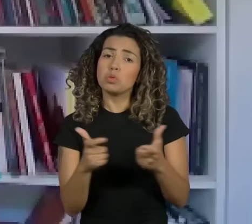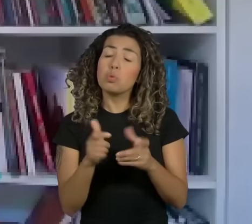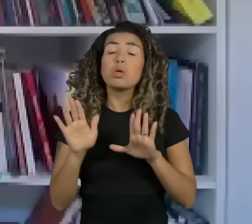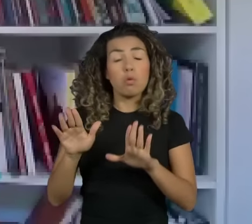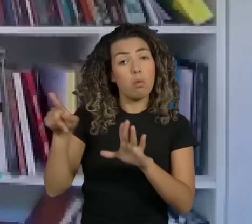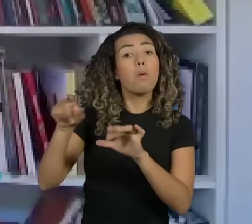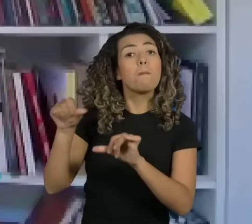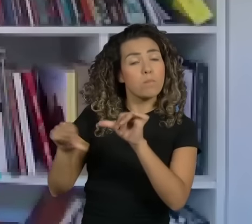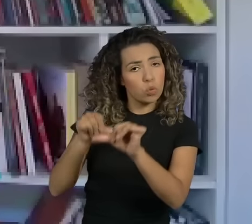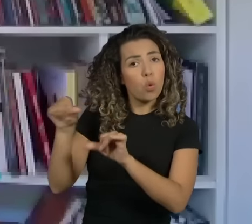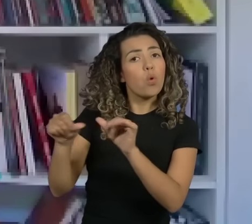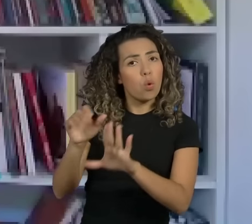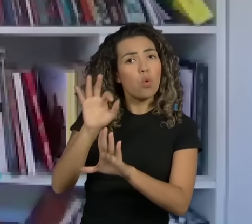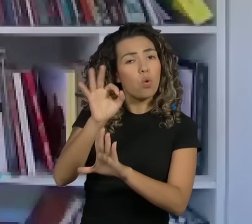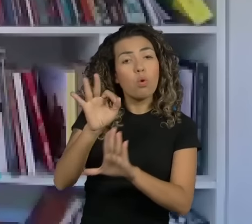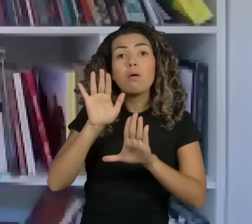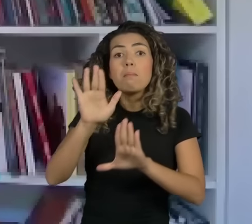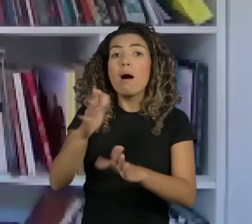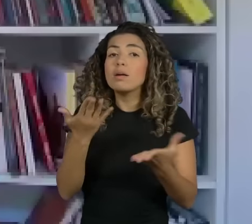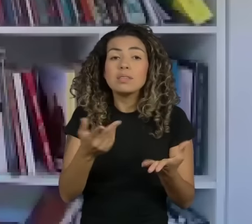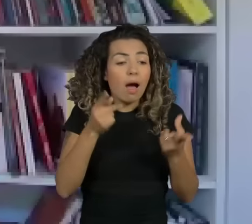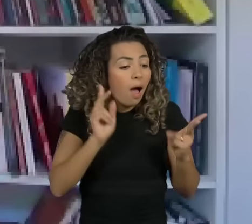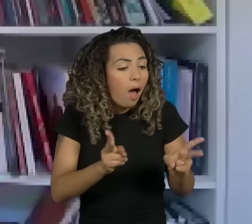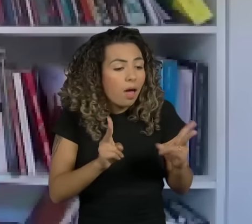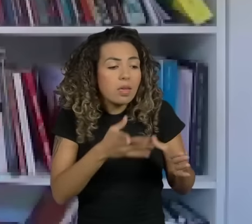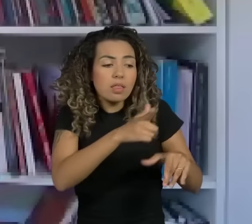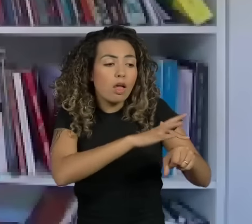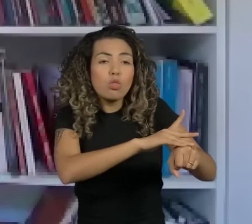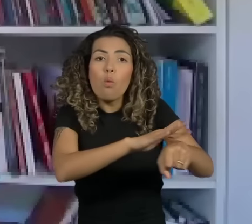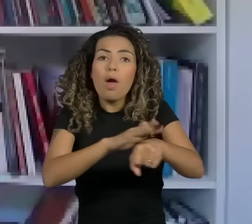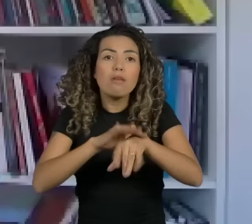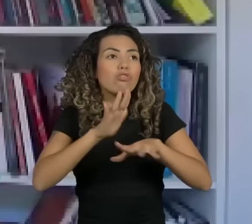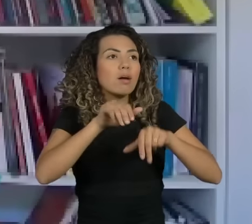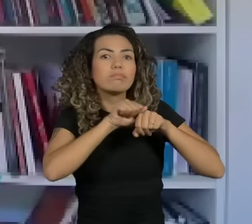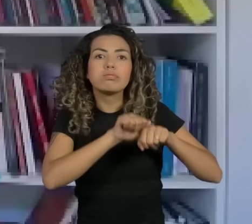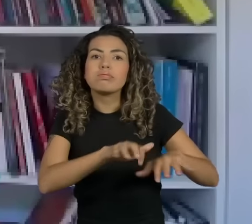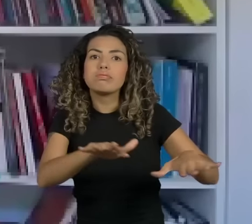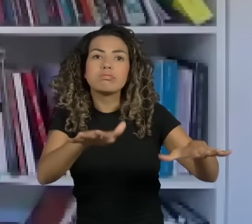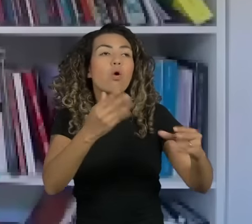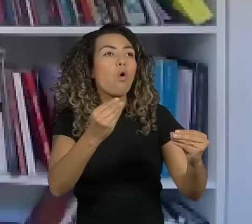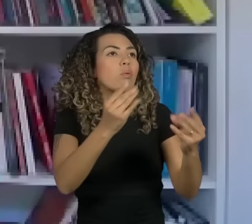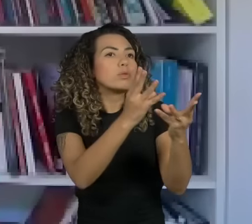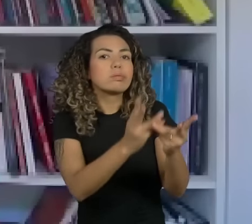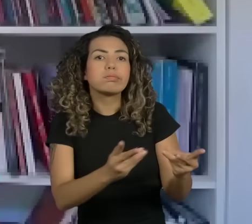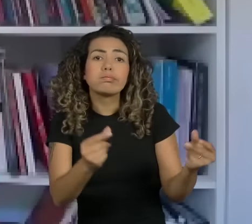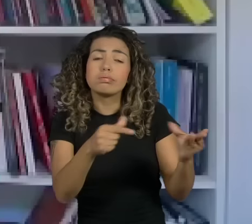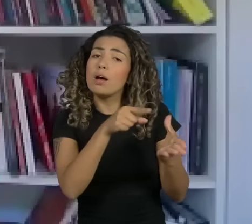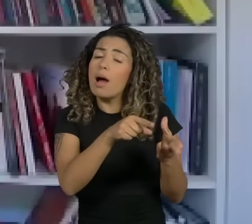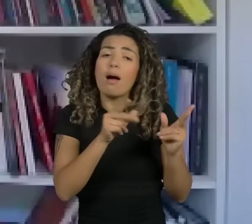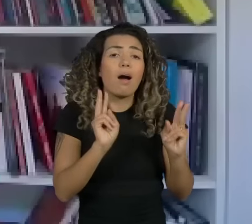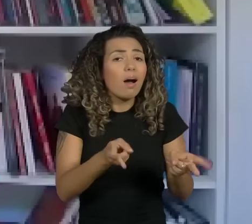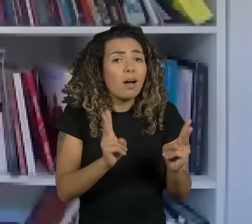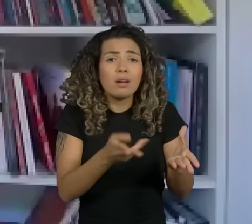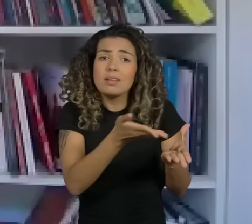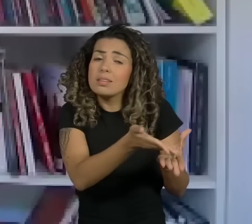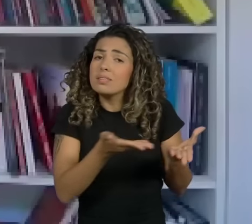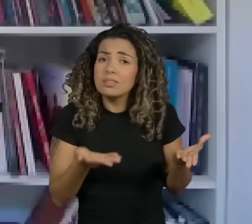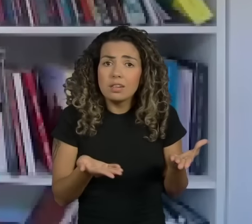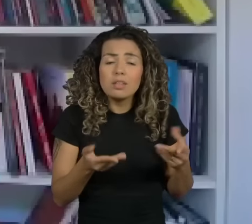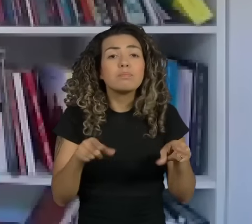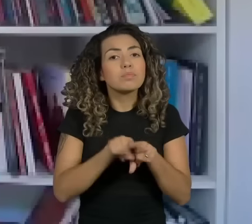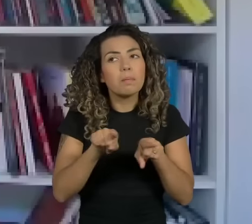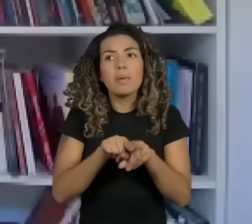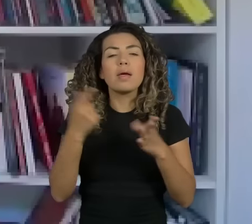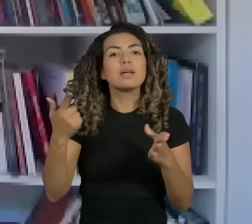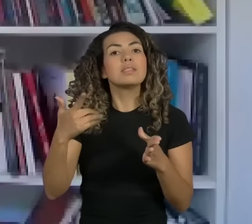é um desafio na terra Yanomami, então a estruturação da visitação dos profissionais de